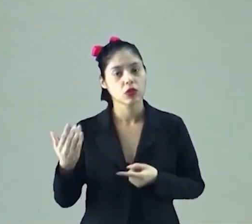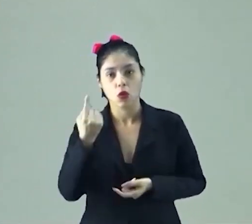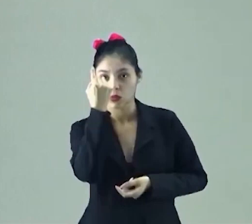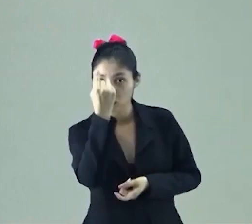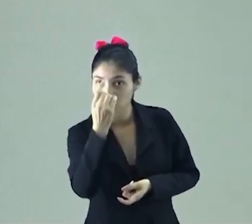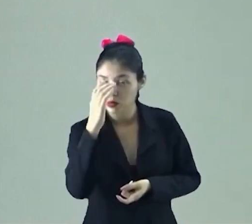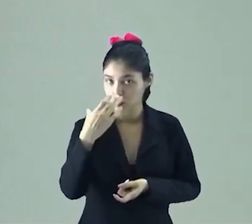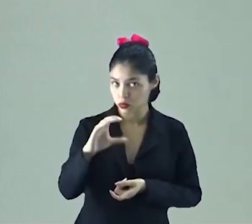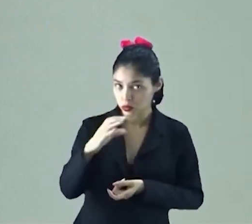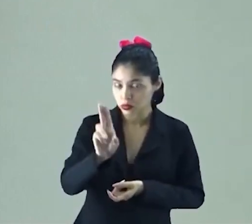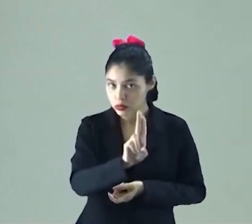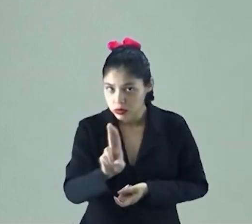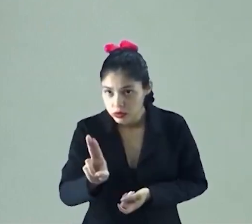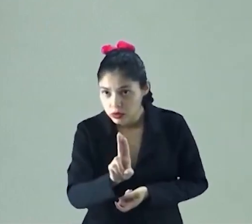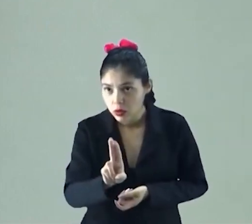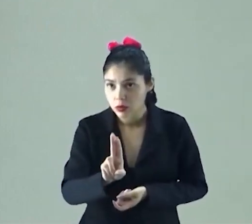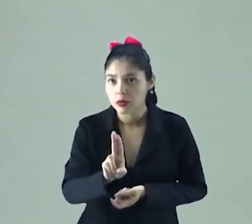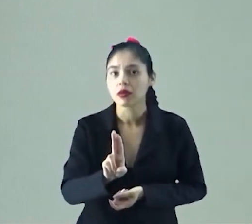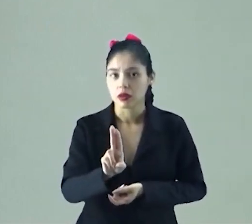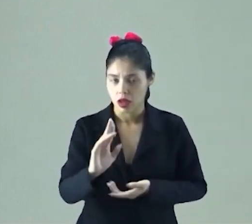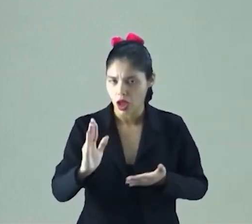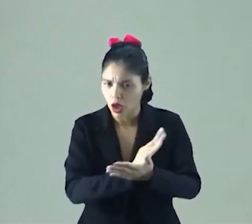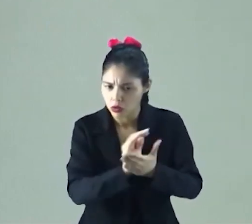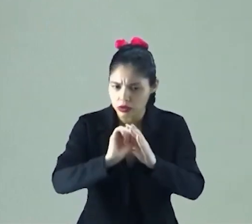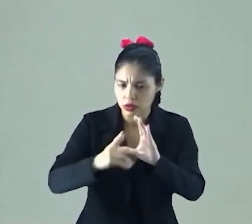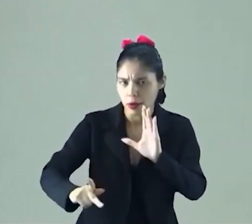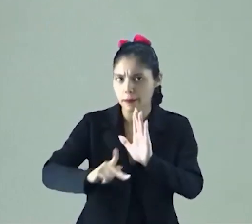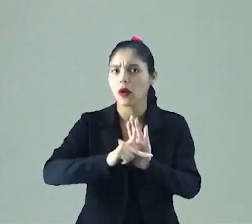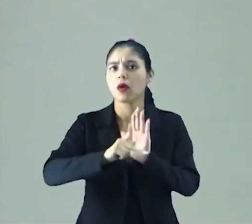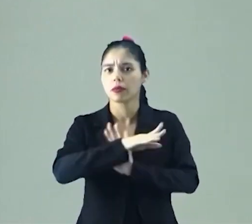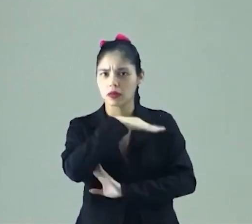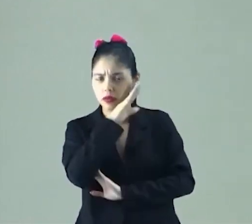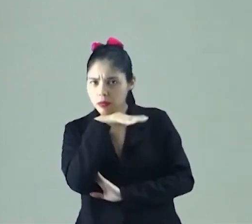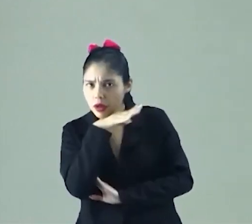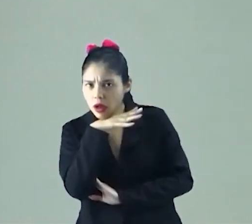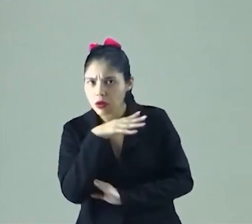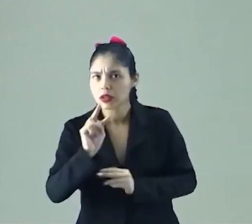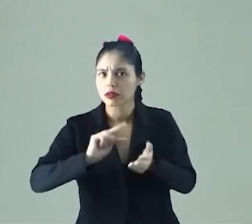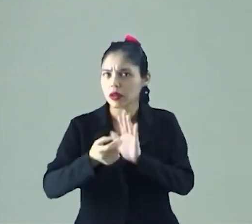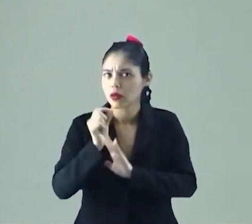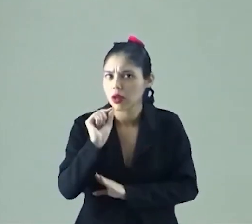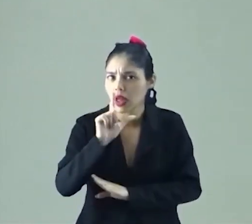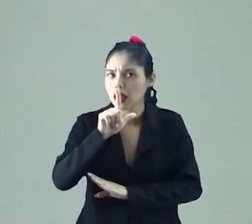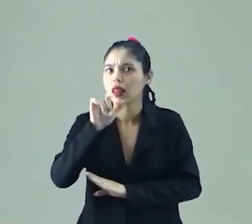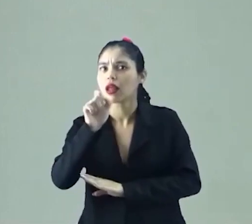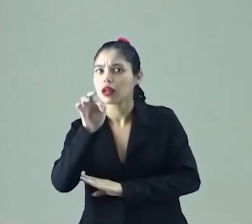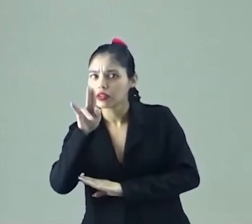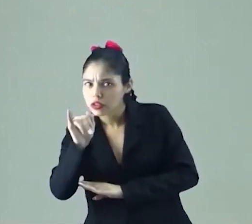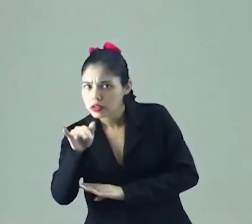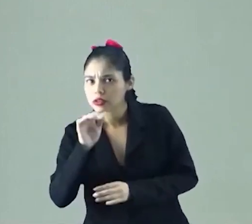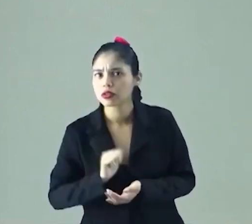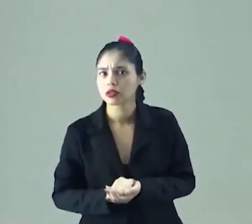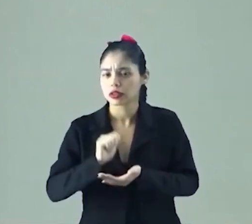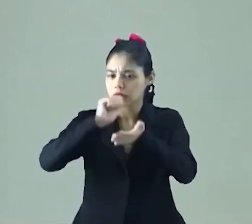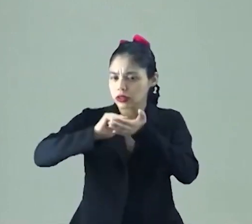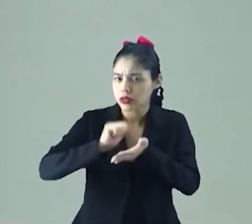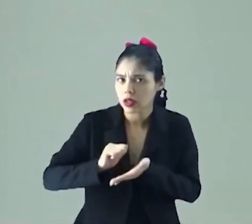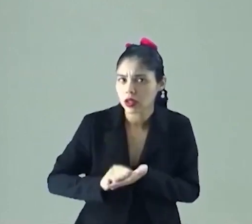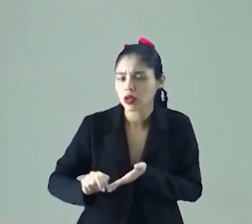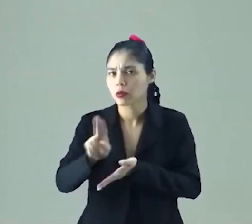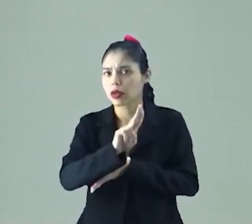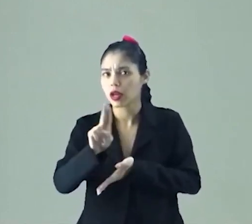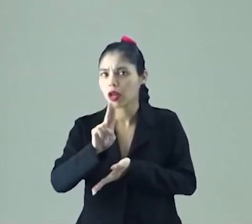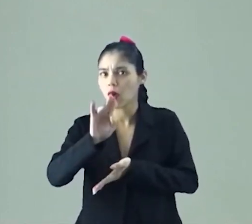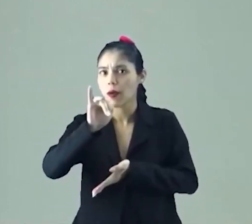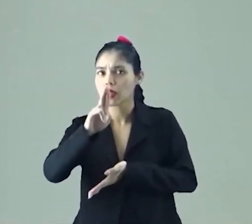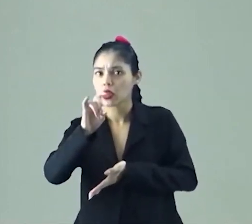nome científico que exige algumas características, o que é escrito em latim? Ele é escrito uma